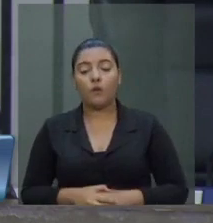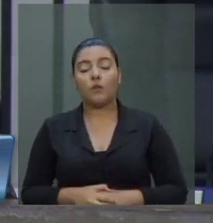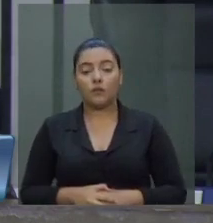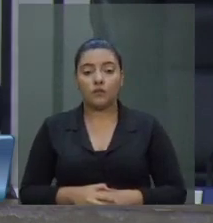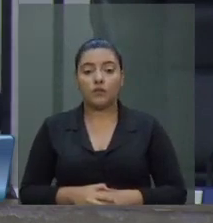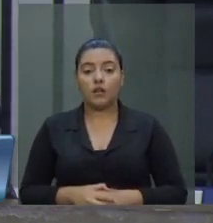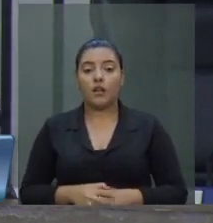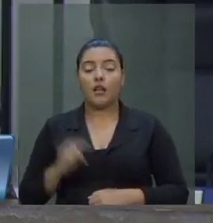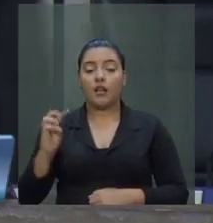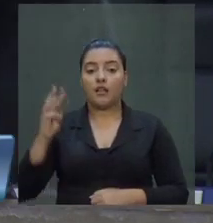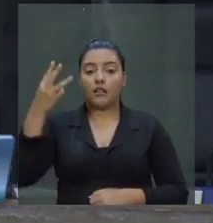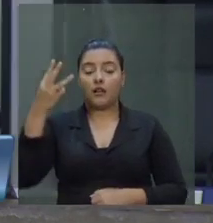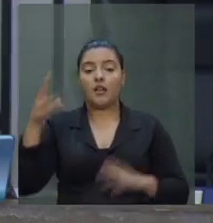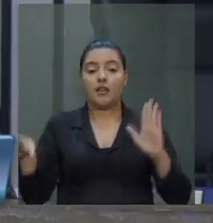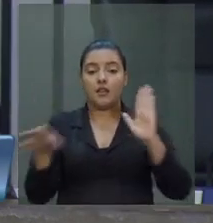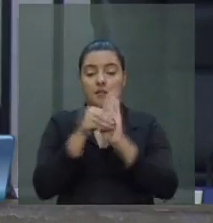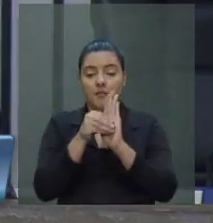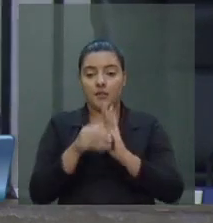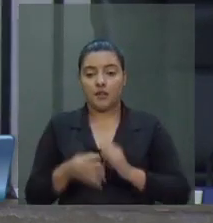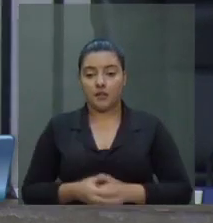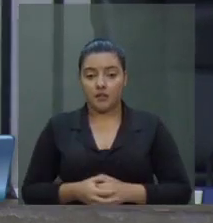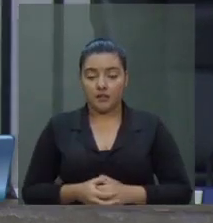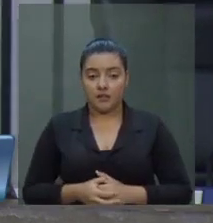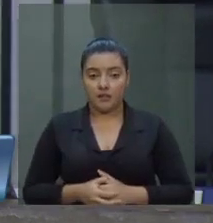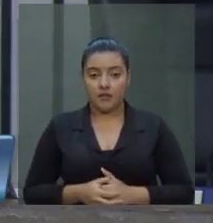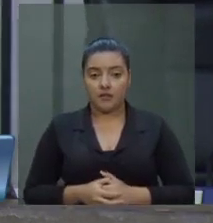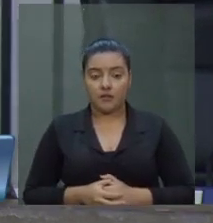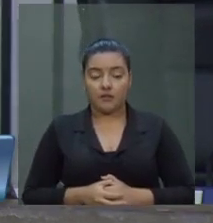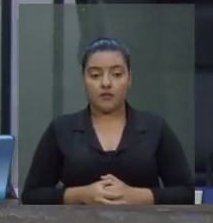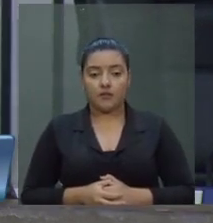discussão das 3 emendas. Deputado Rosendo.